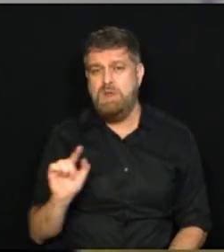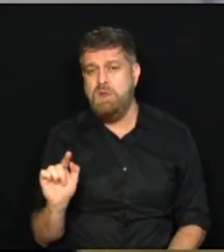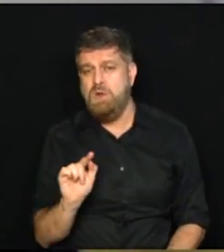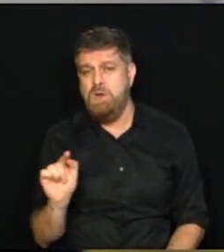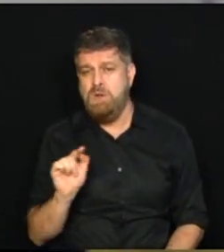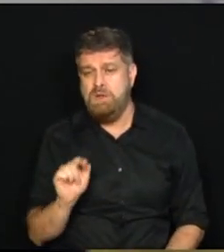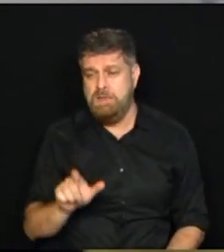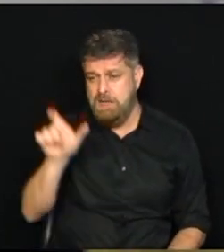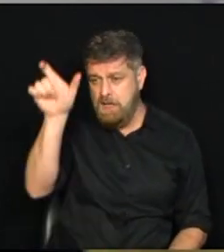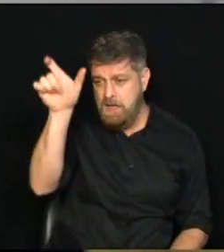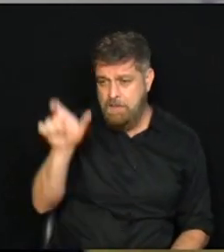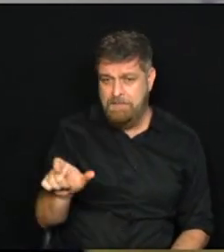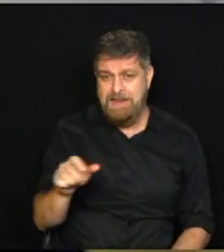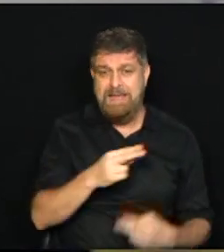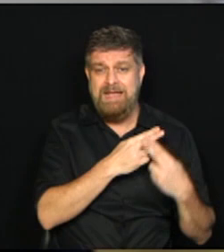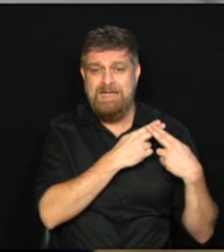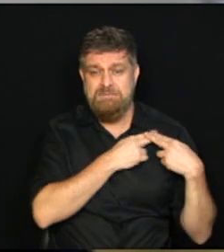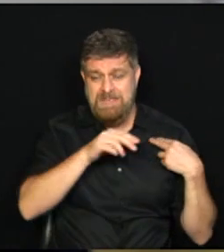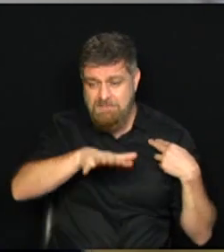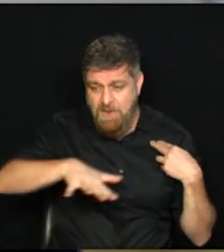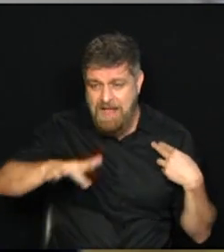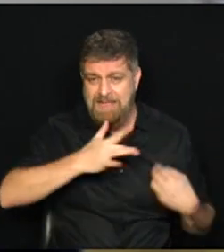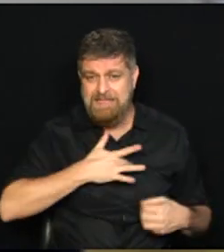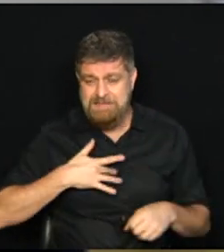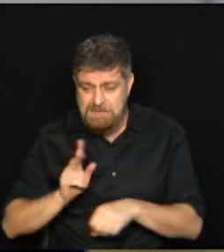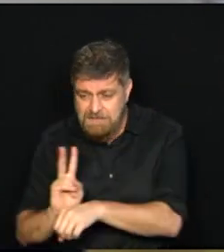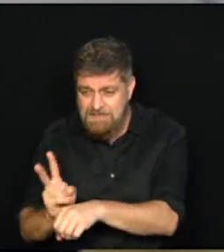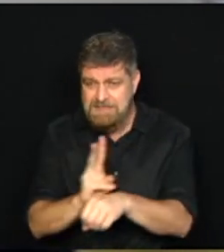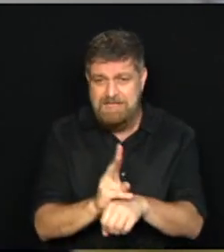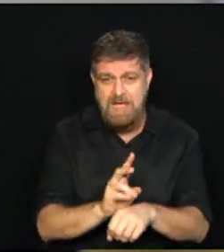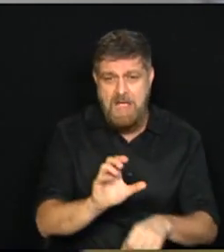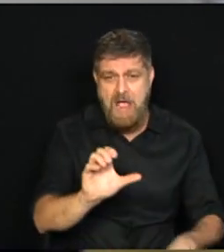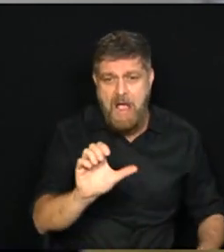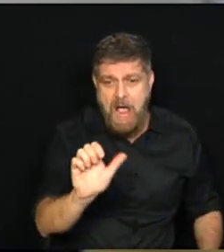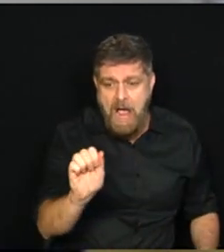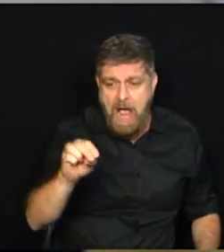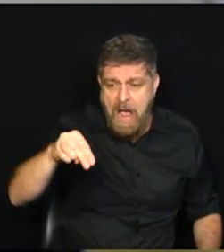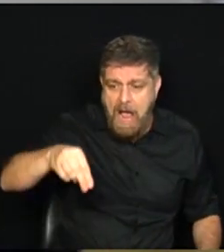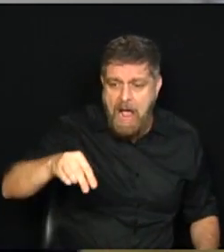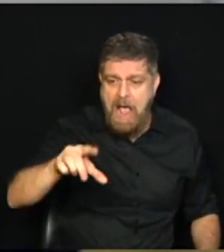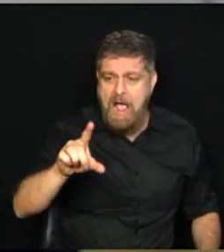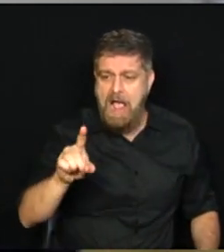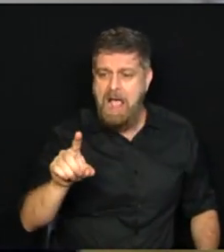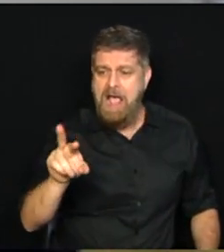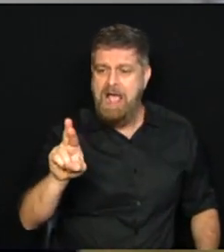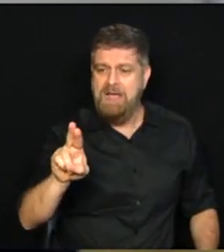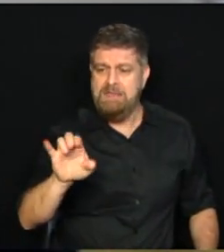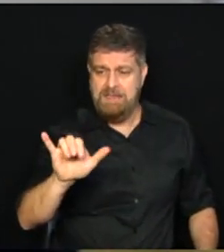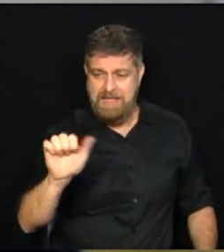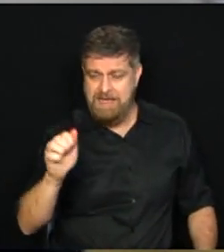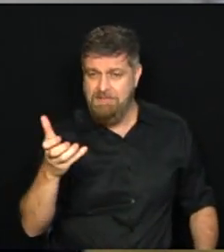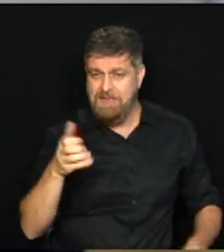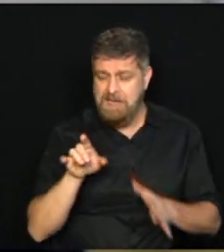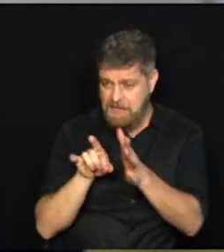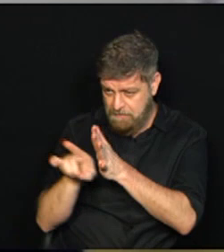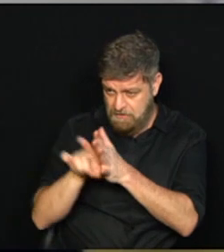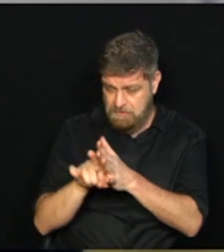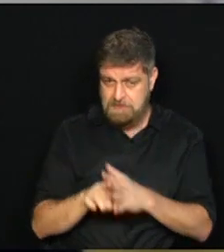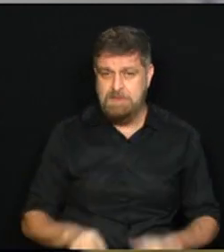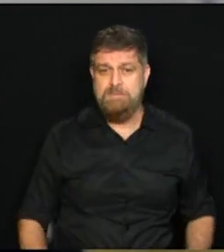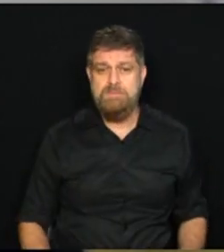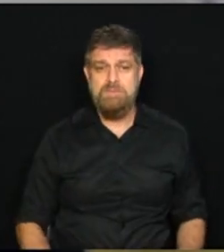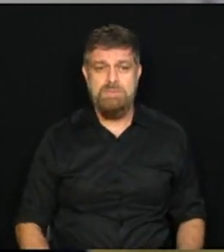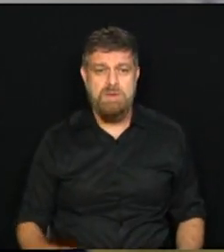doutora Andréa, nessa questão da rastreabilidade, né, que, feito os testes,